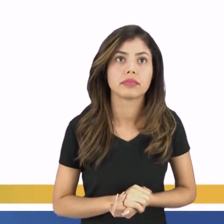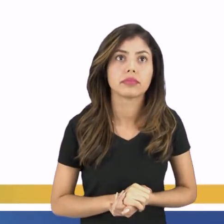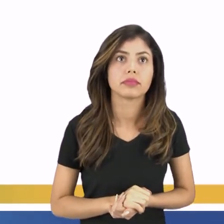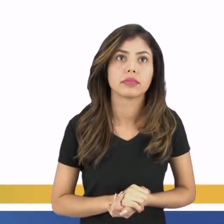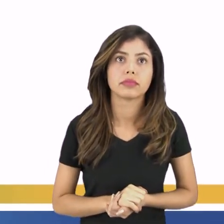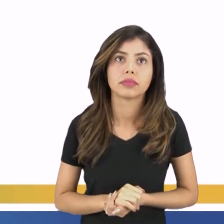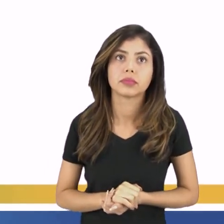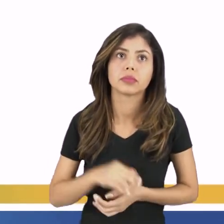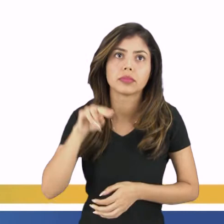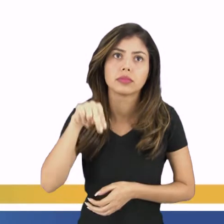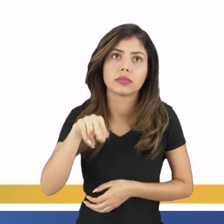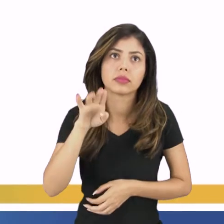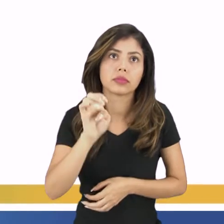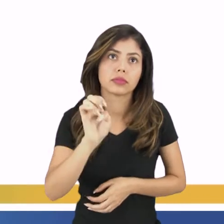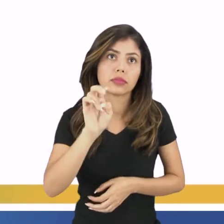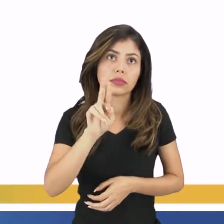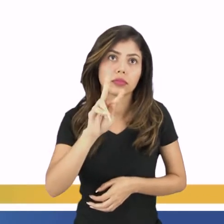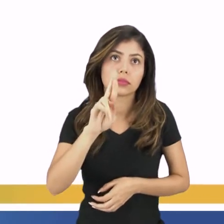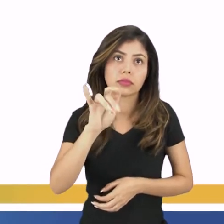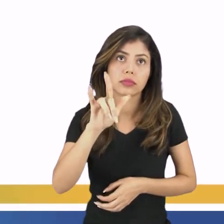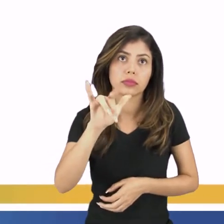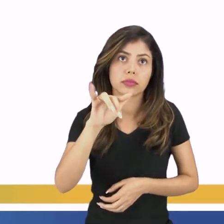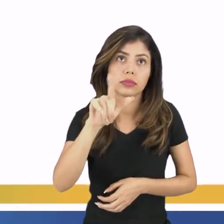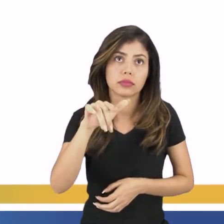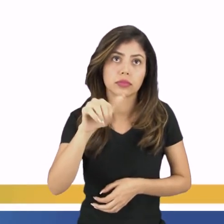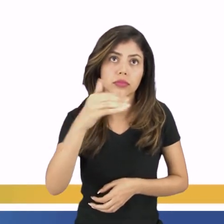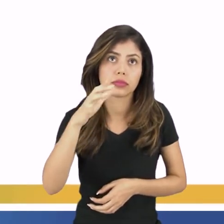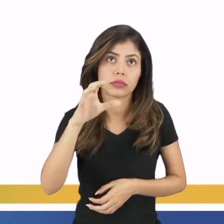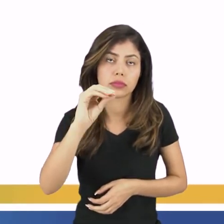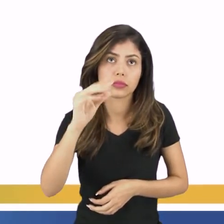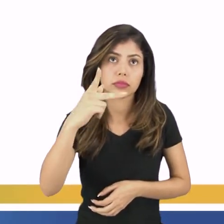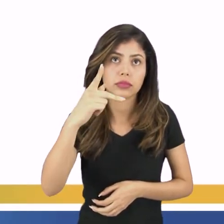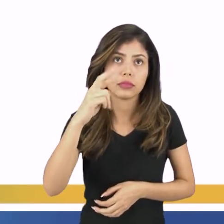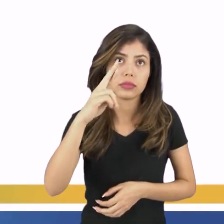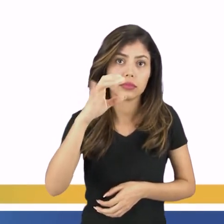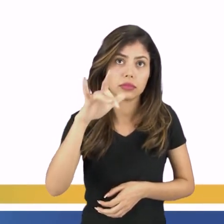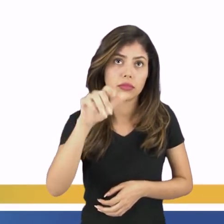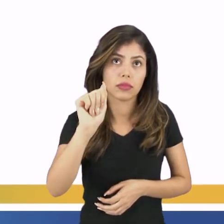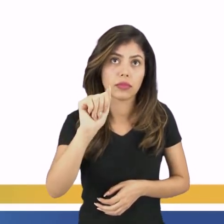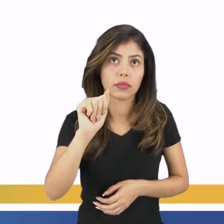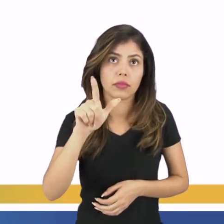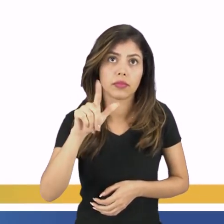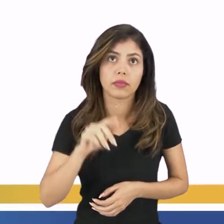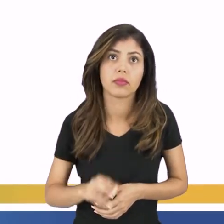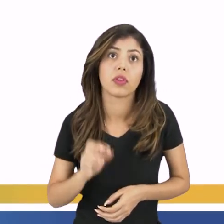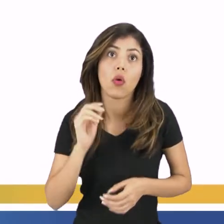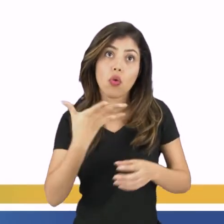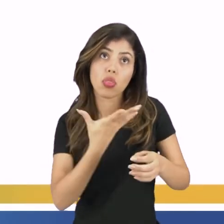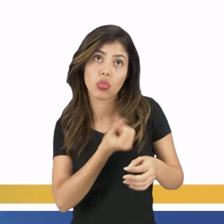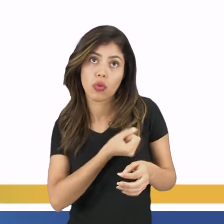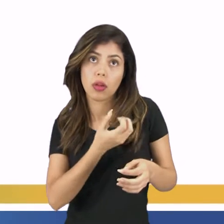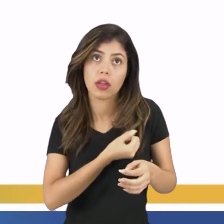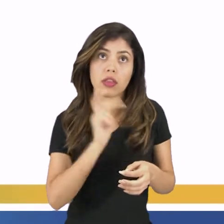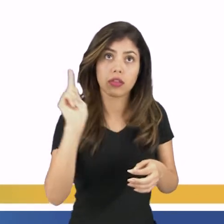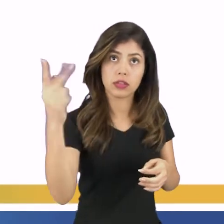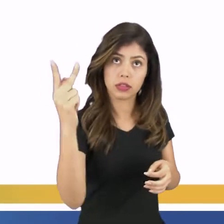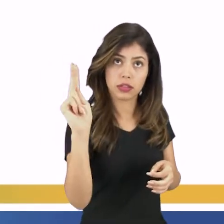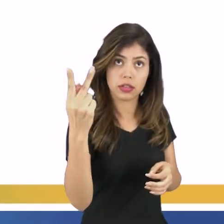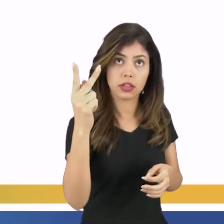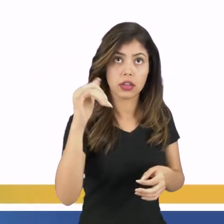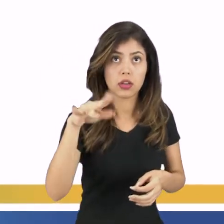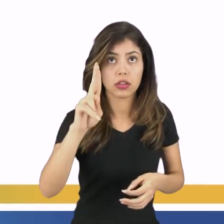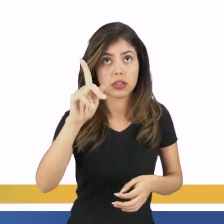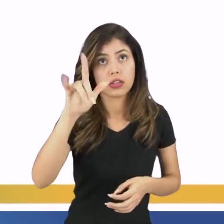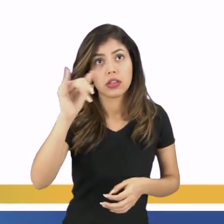O que é uma neutralização parcial? O número de hidrogênios ionizáveis, o que é isso?